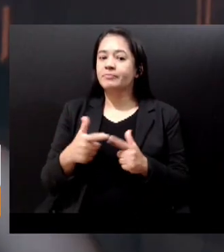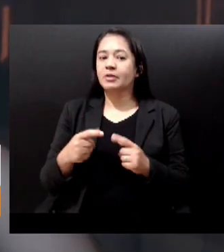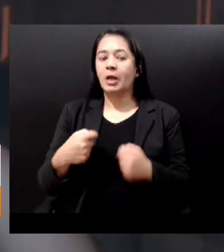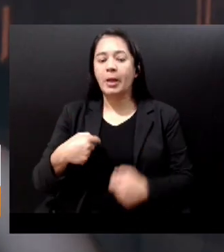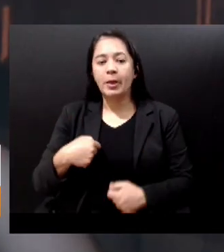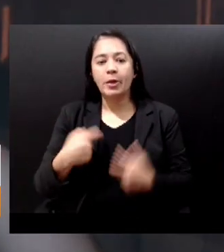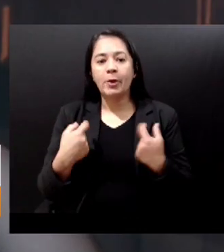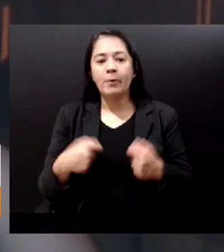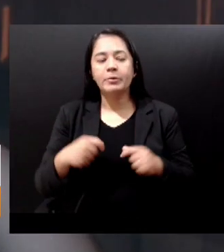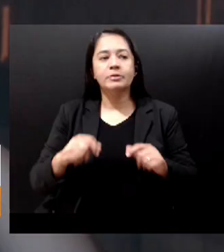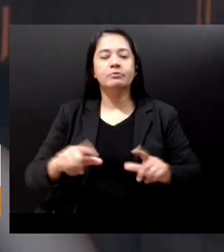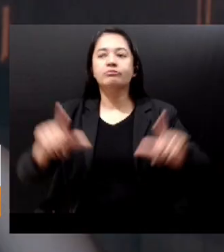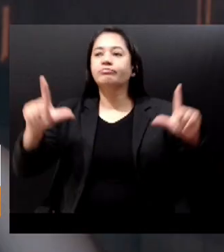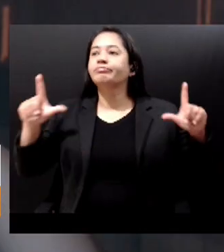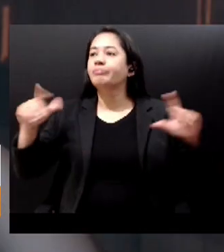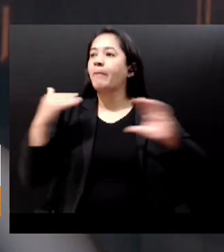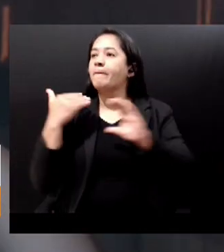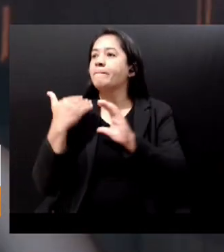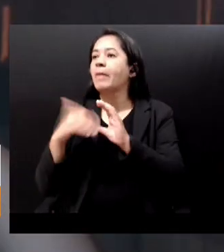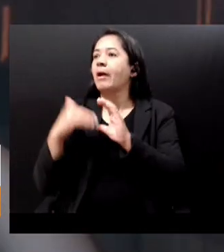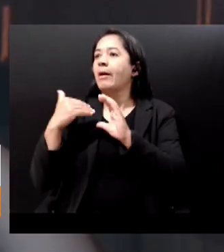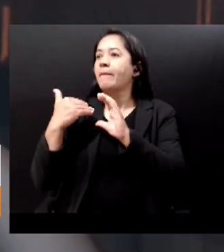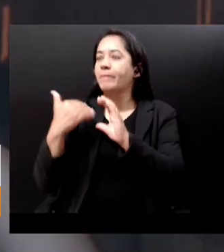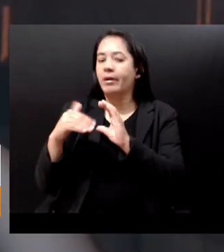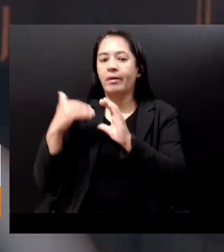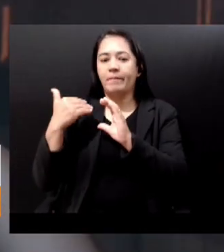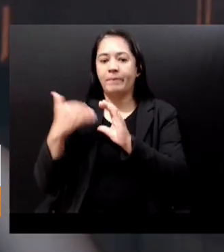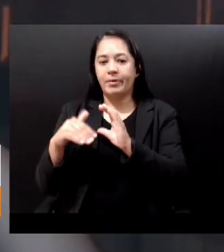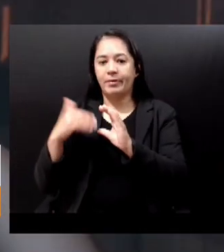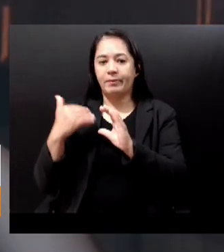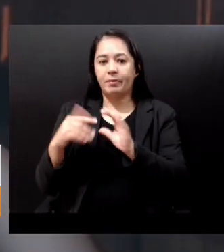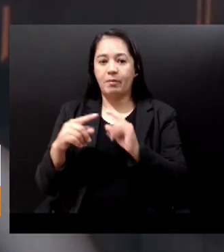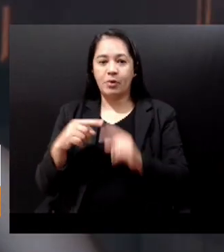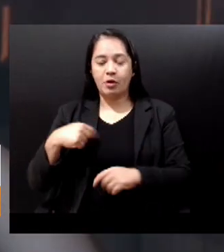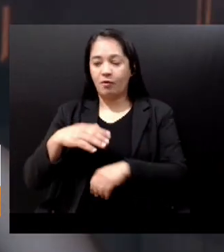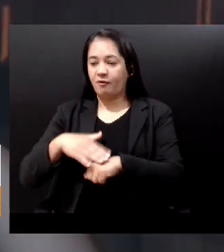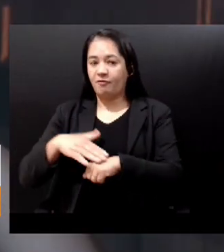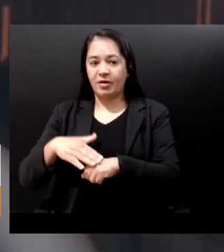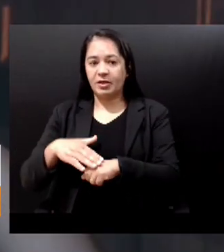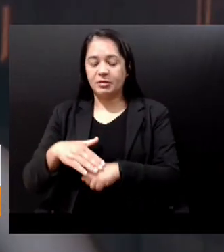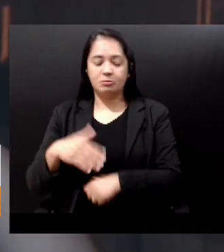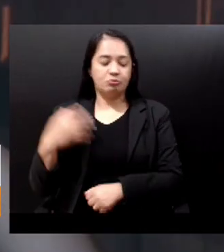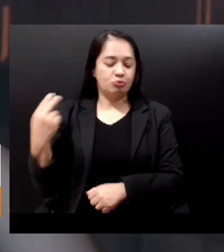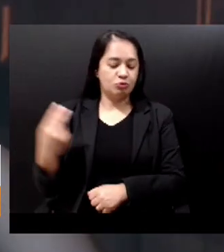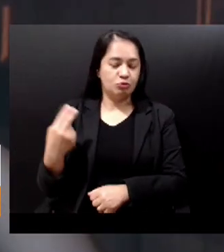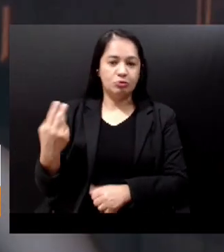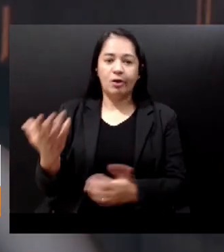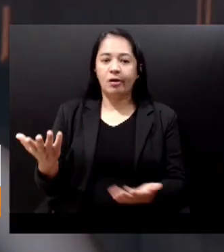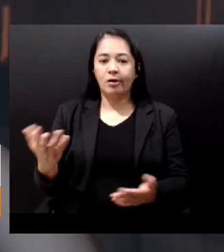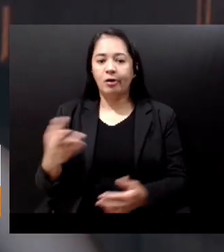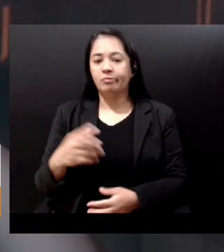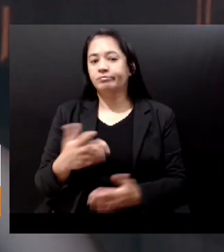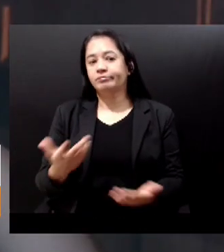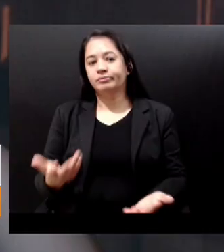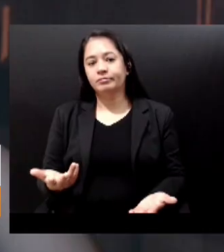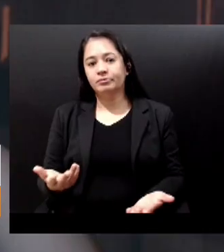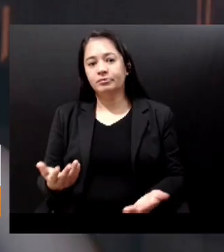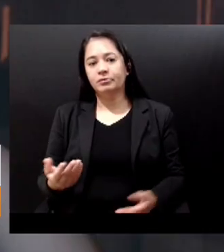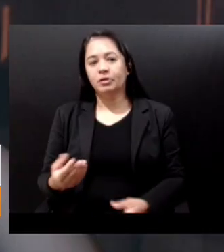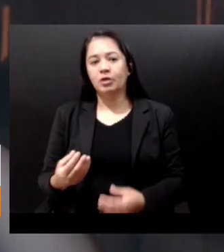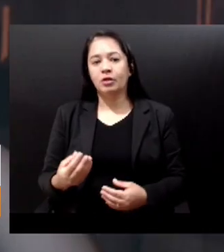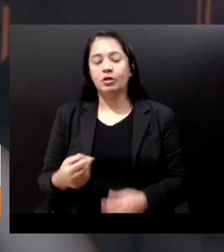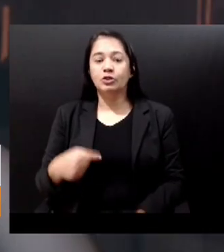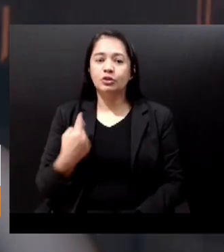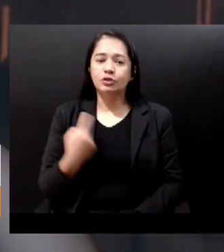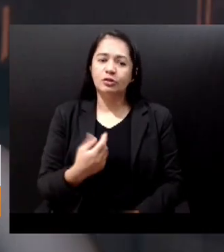vez que eu vou fazer um exercício, porque senão aquilo que eu estou fazendo não vale a pena, não surte um resultado. Sei que a gente brinca muito com isso